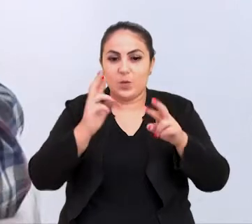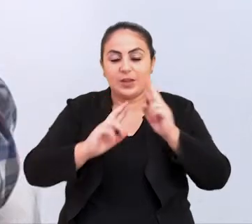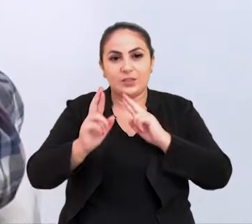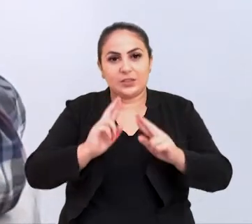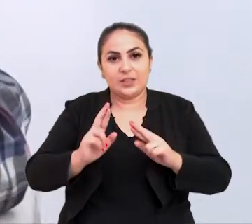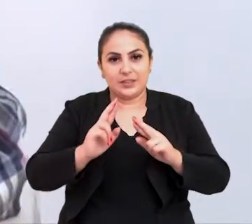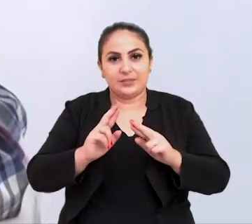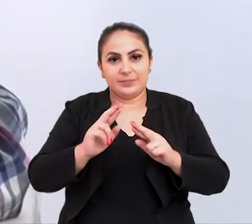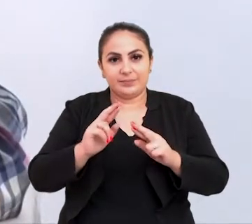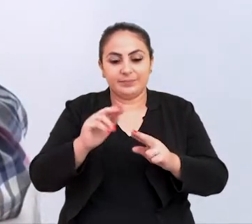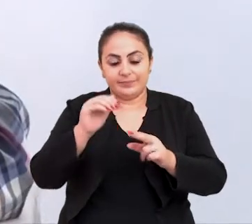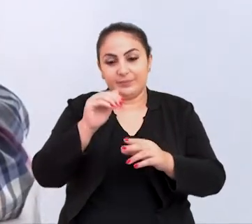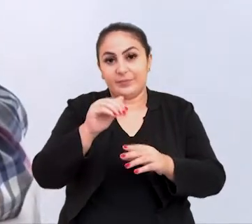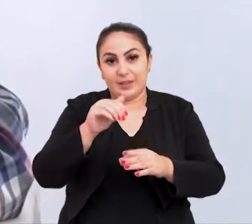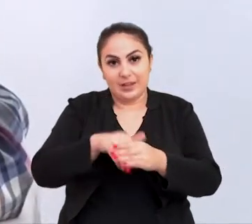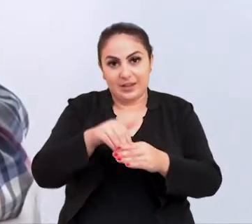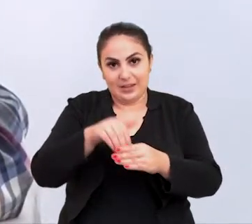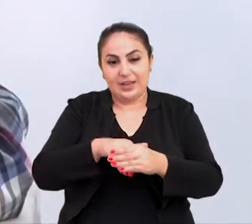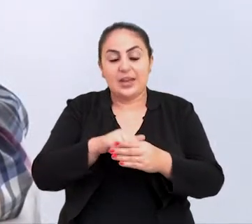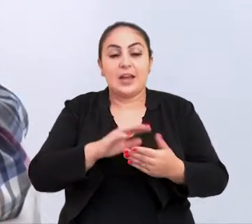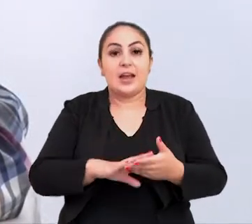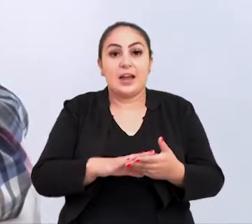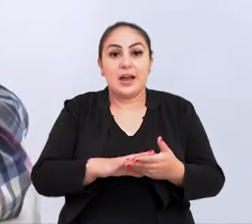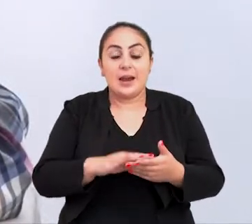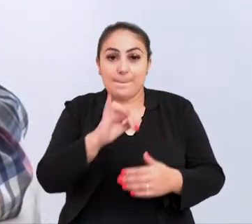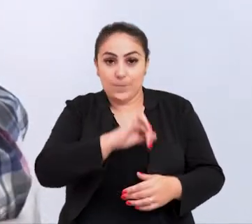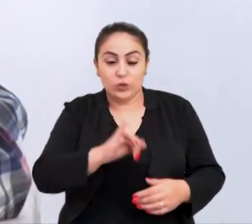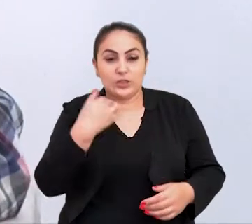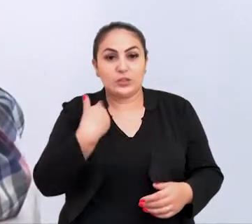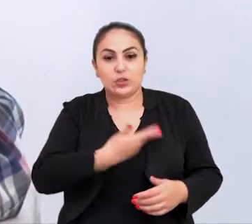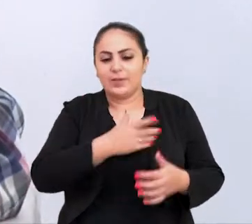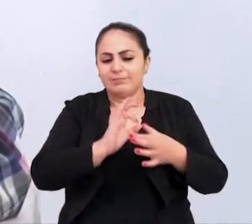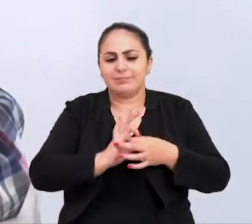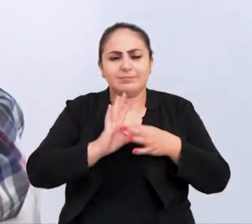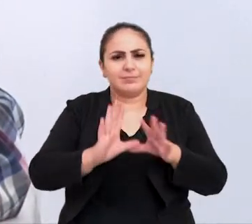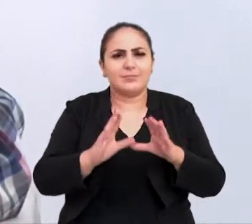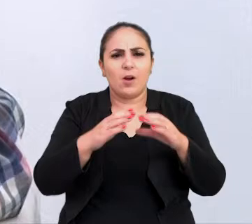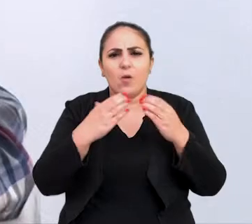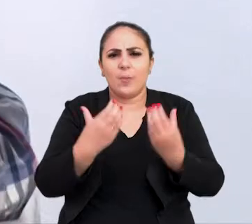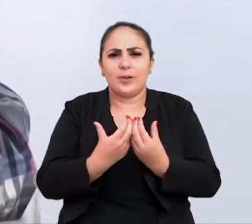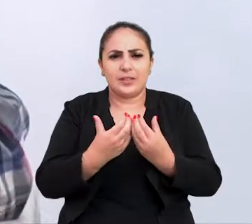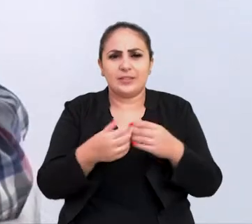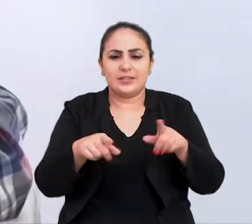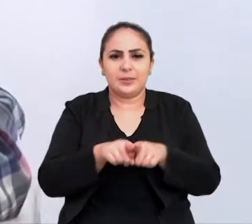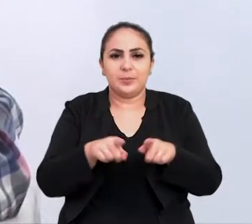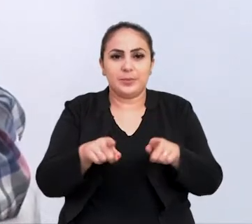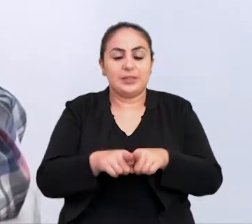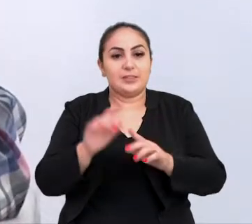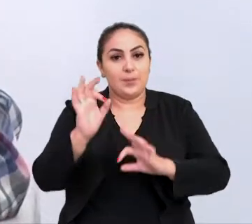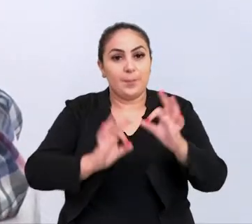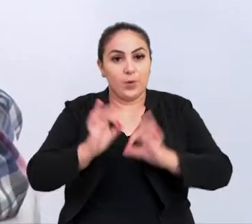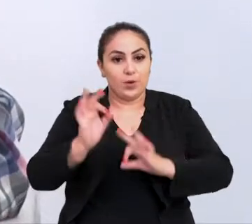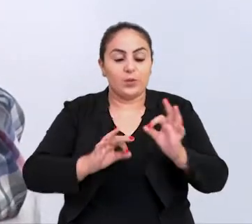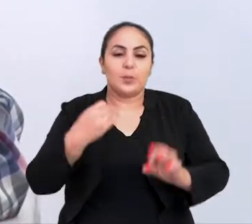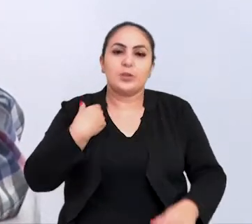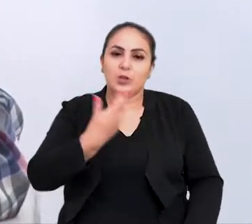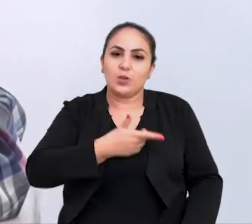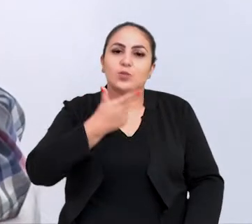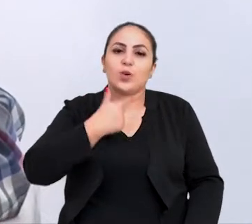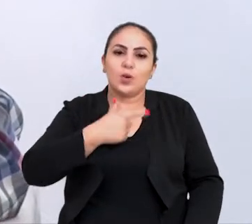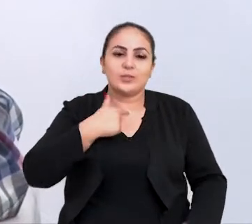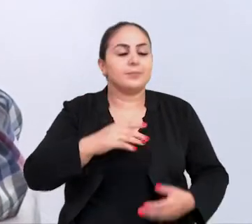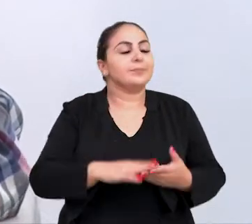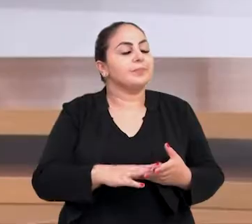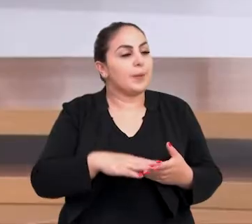reconhecer o resultado das urnas, né? Então é importante a gente também estar sempre à disposição aqui da comunidade e aqui desse programa que a gente